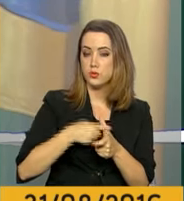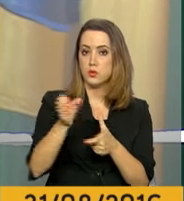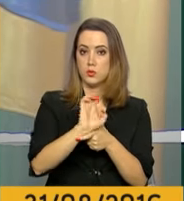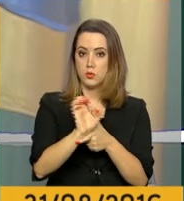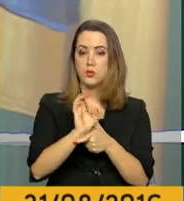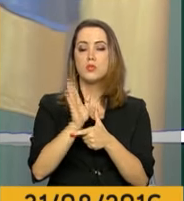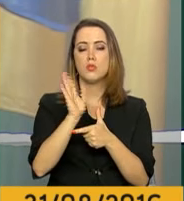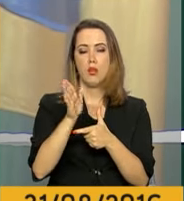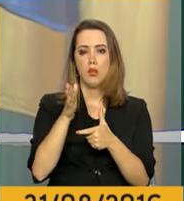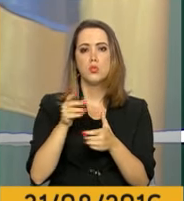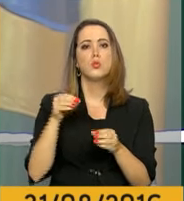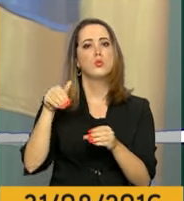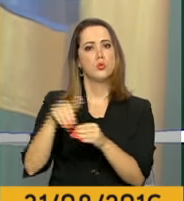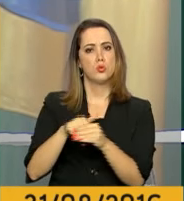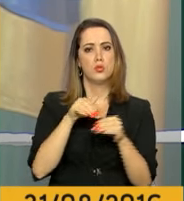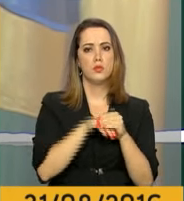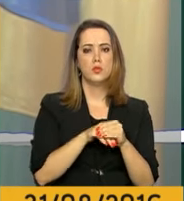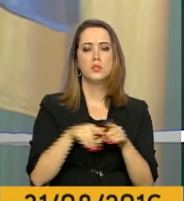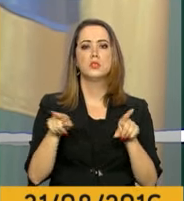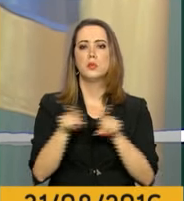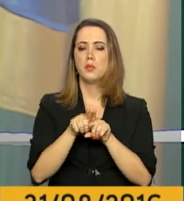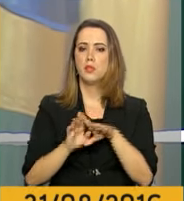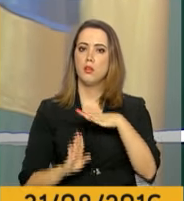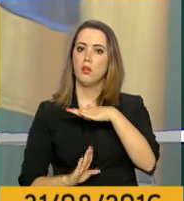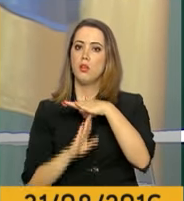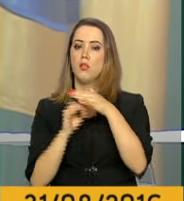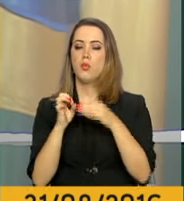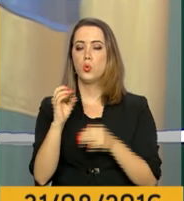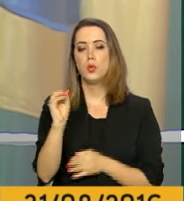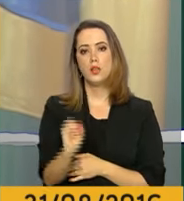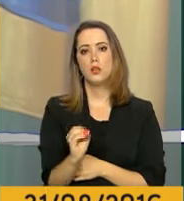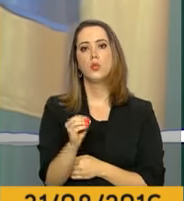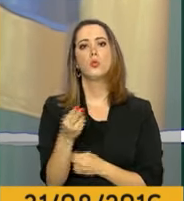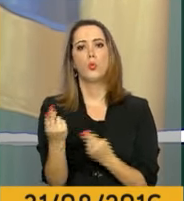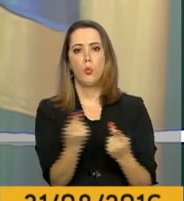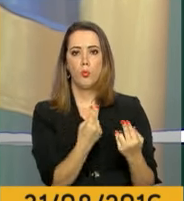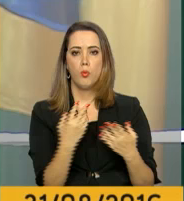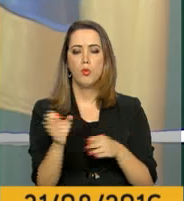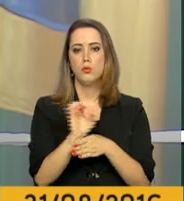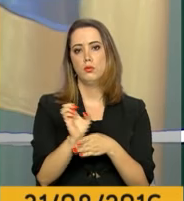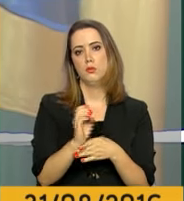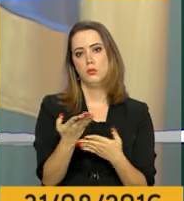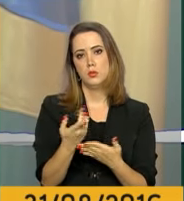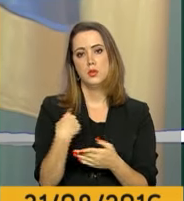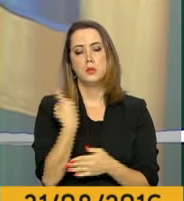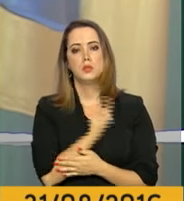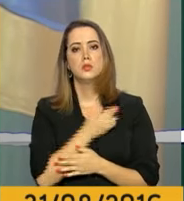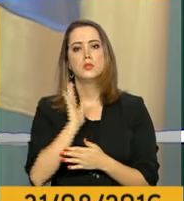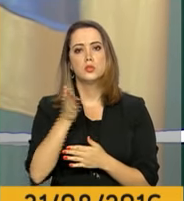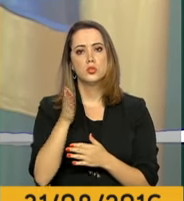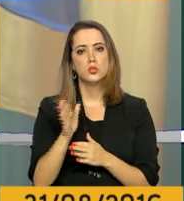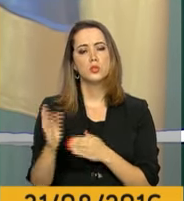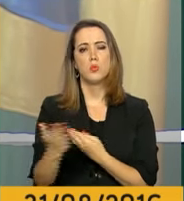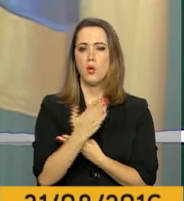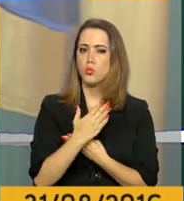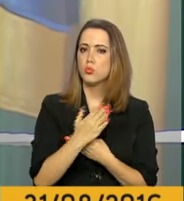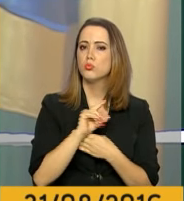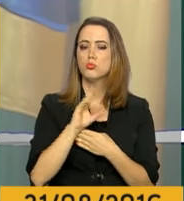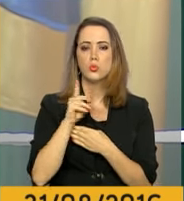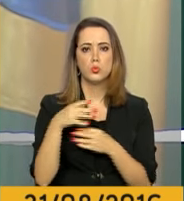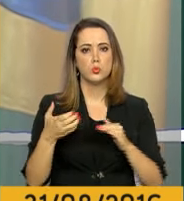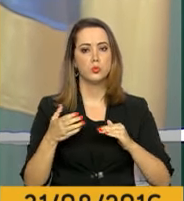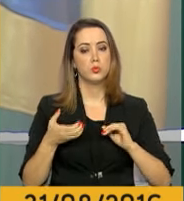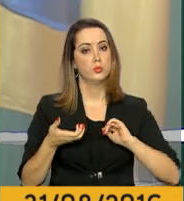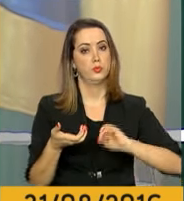estados, onde também se fixou um teto de gastos para os estados, mas nós temos tido uma extraordinária colaboração do